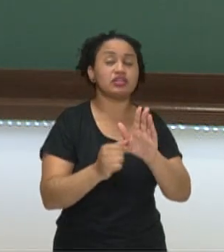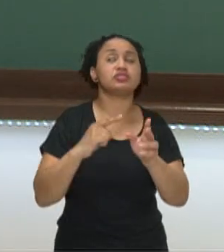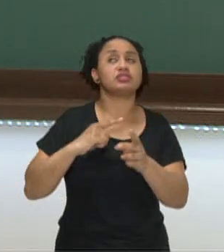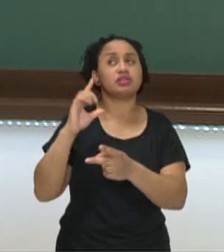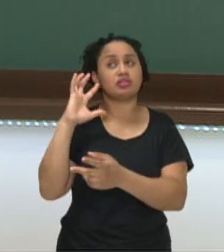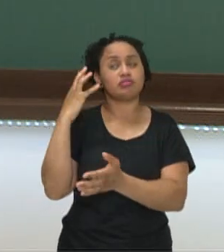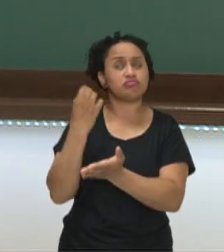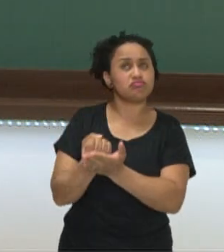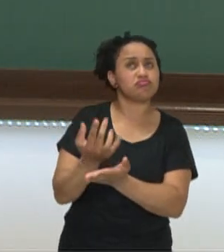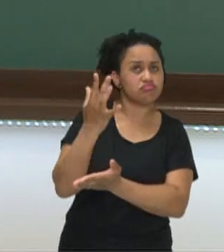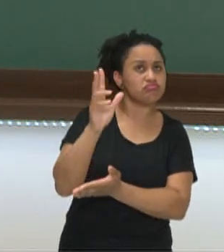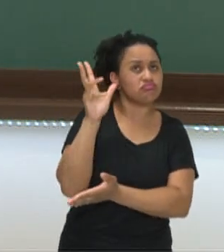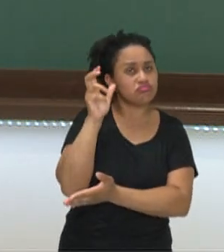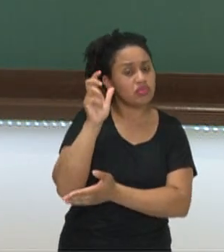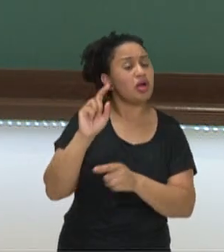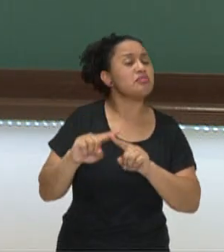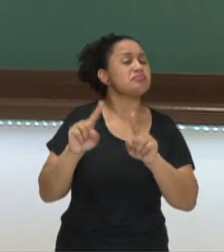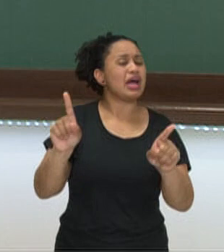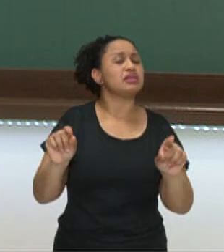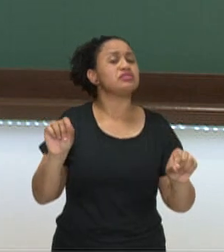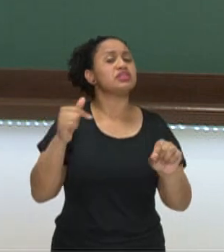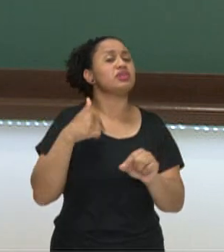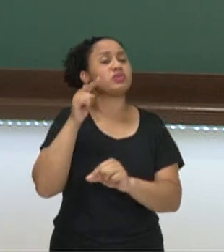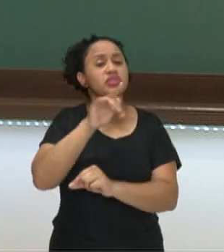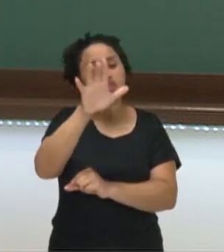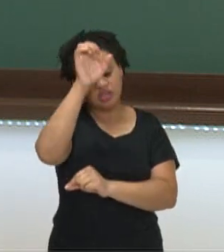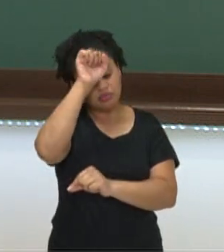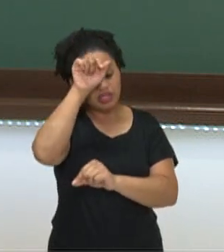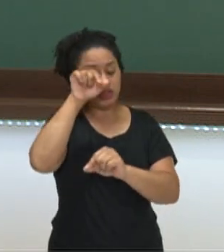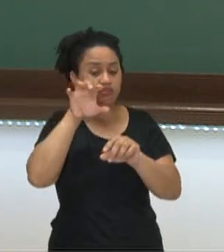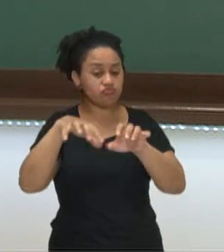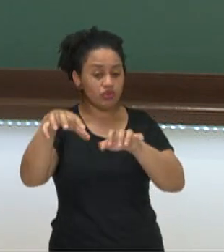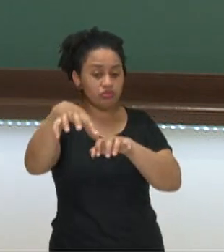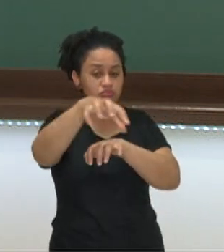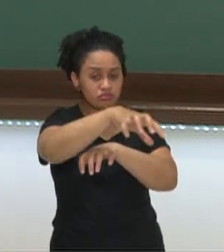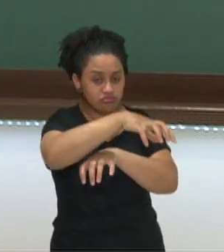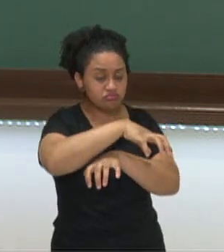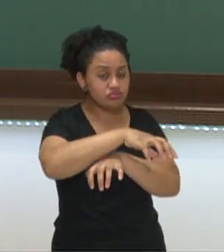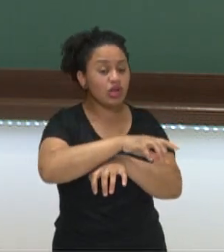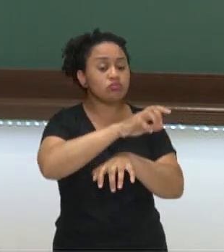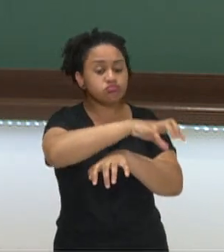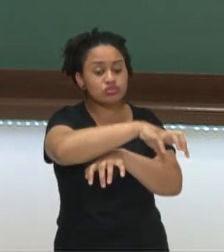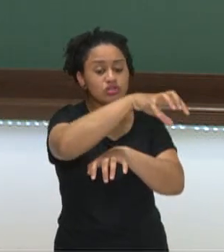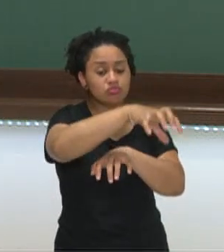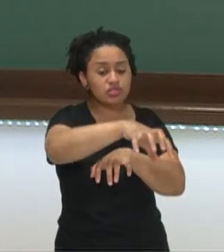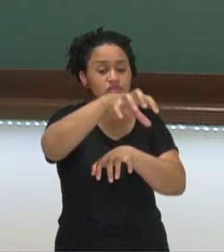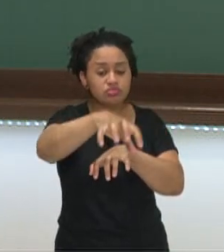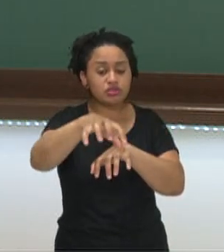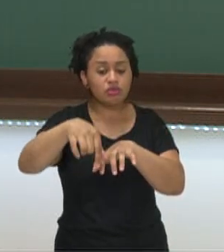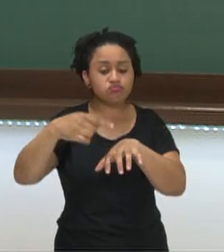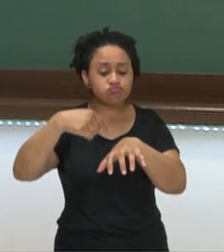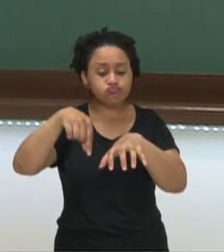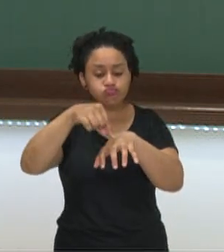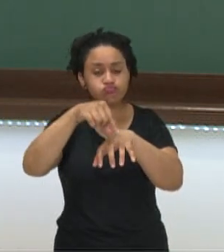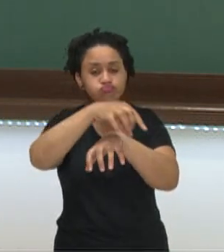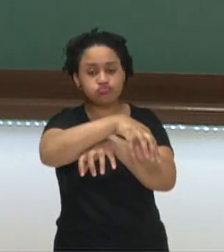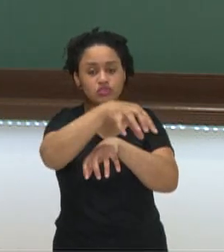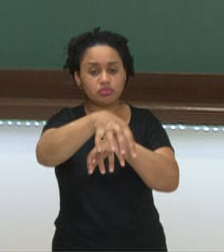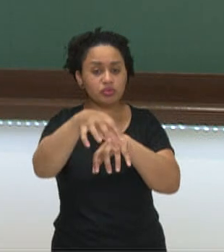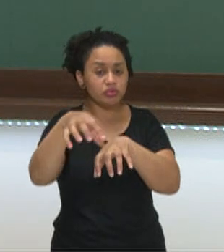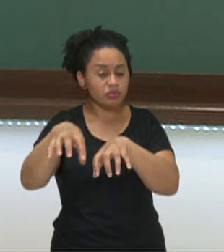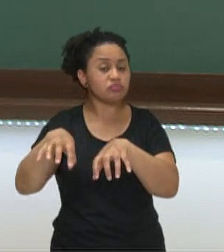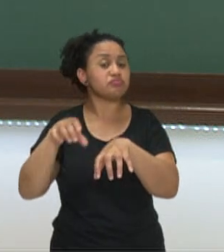sobre feudalismo, mas você realmente vai aprender sobre feudalismo, sobre o feudo, terras do senhor feudal, terras comunais,